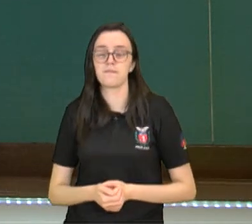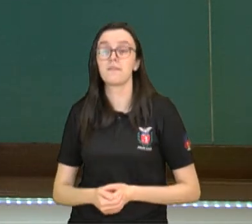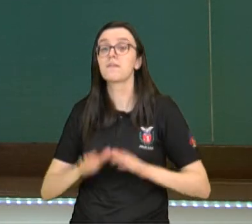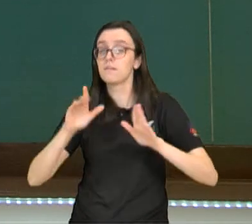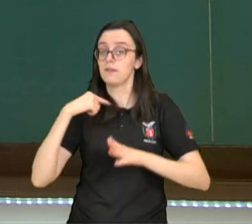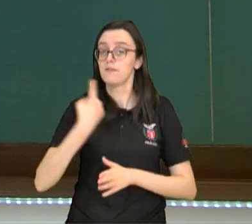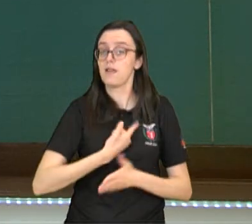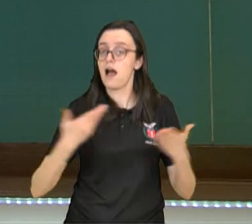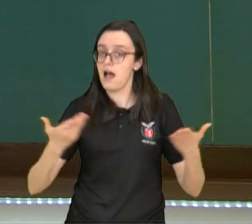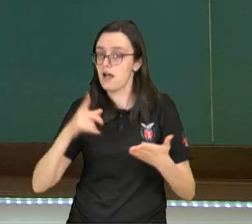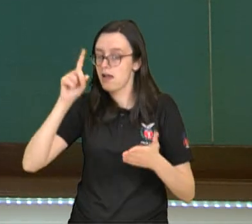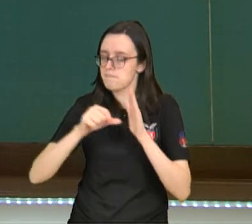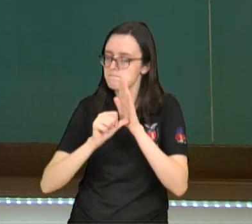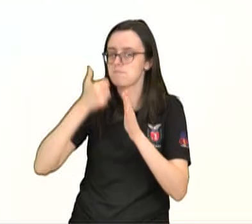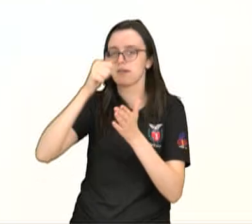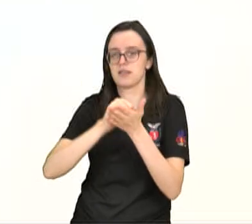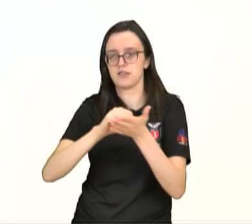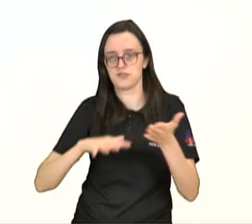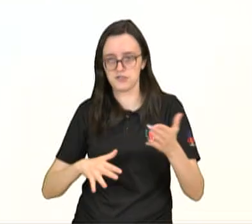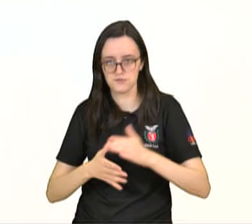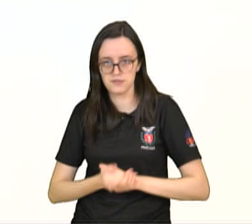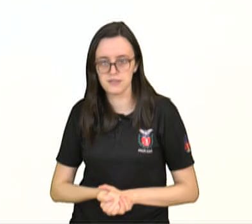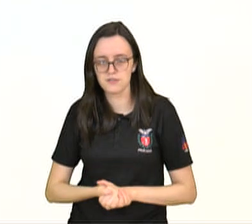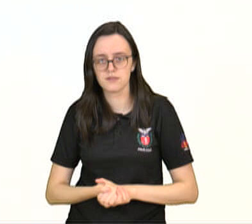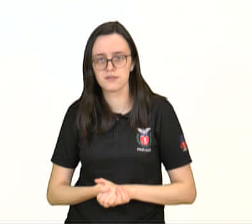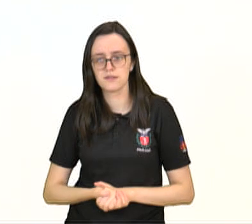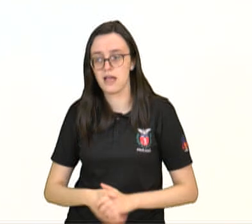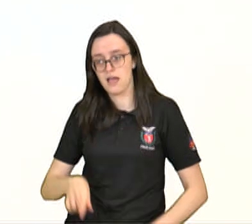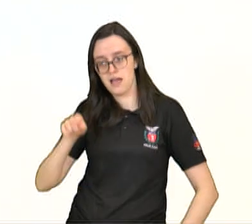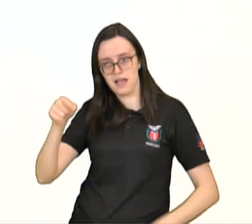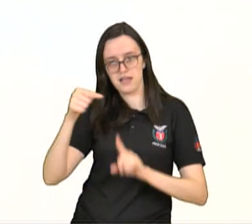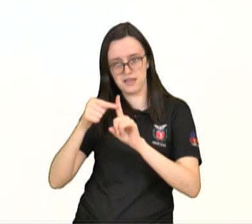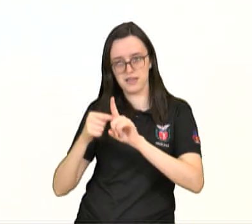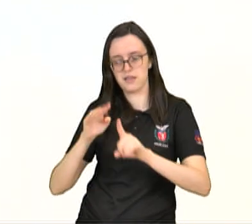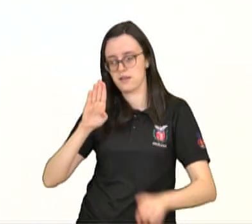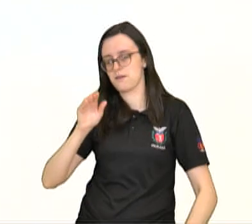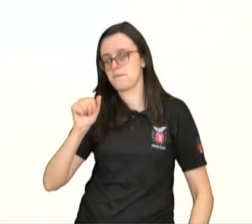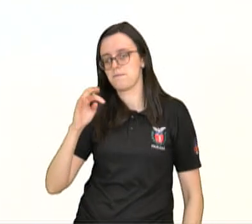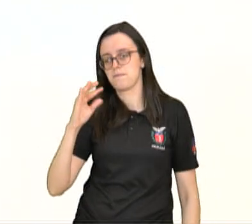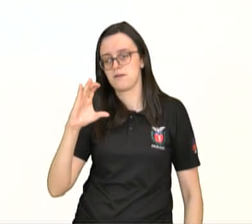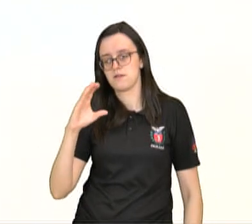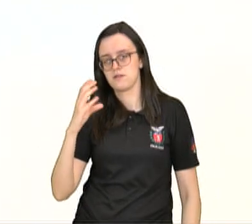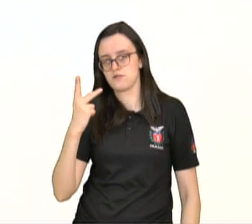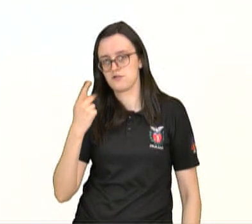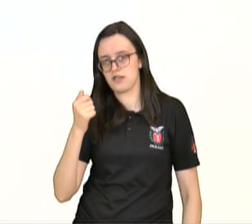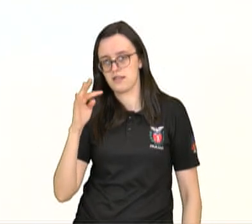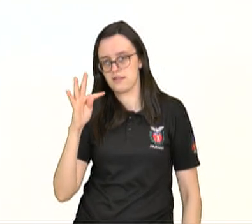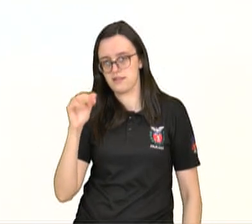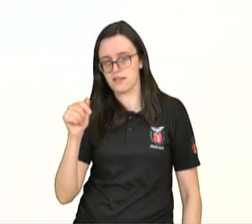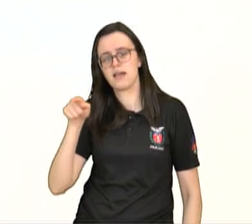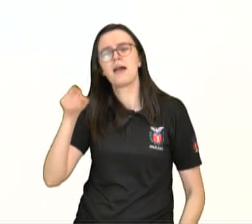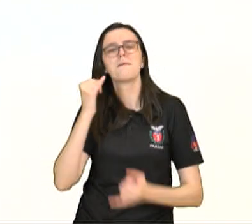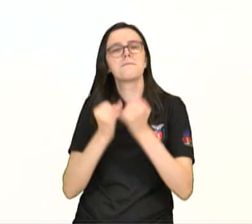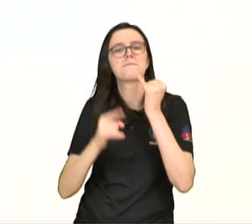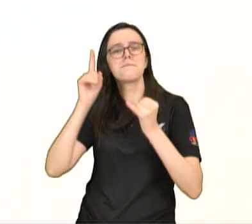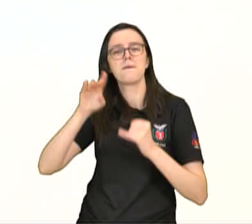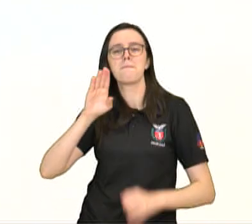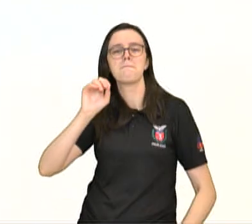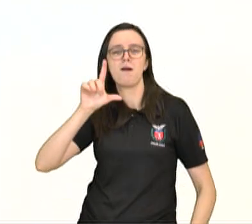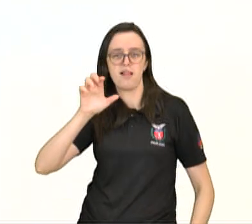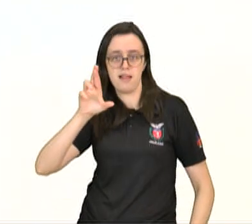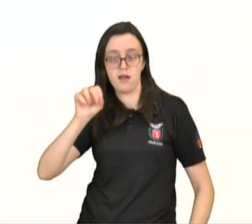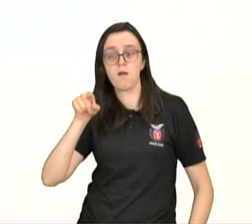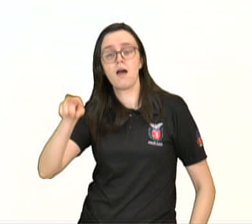Então vamos para a nossa primeira atividade. A bachata, chamado bolero ritmo latino-americano, pode ser considerado